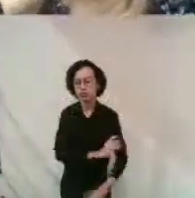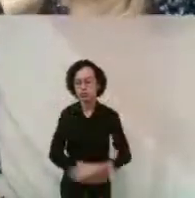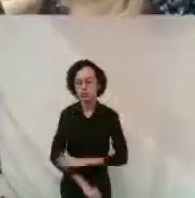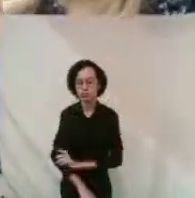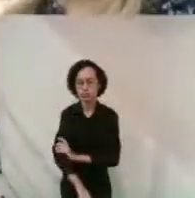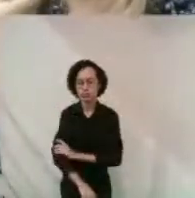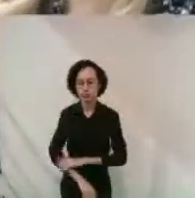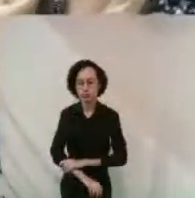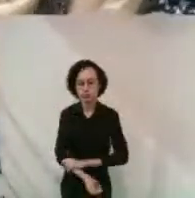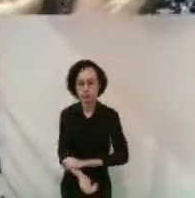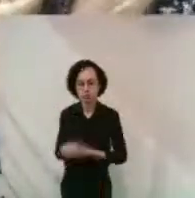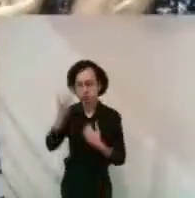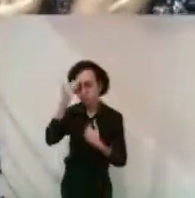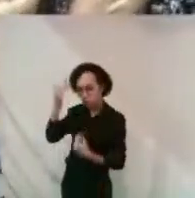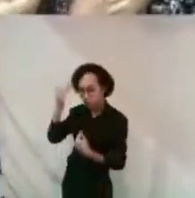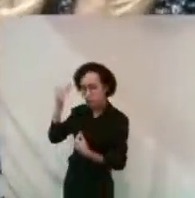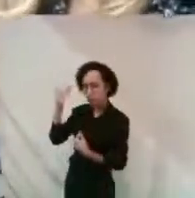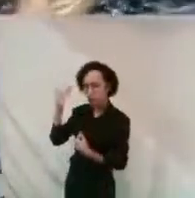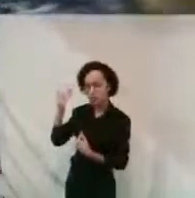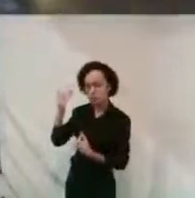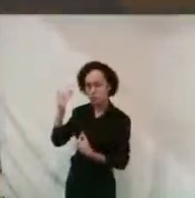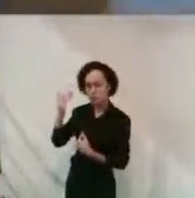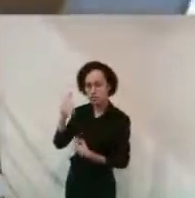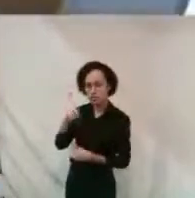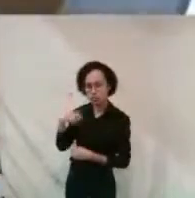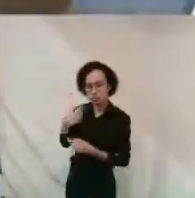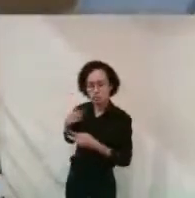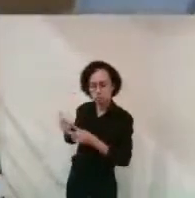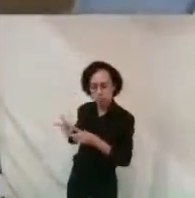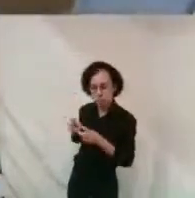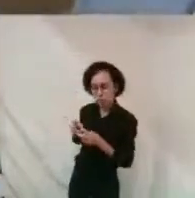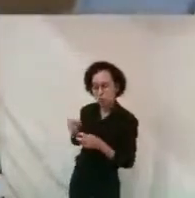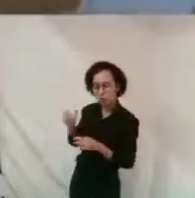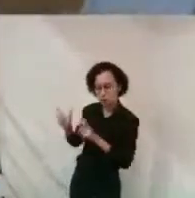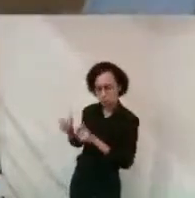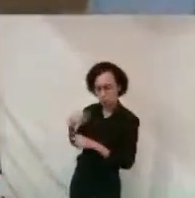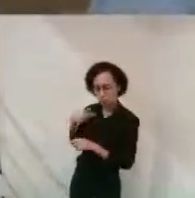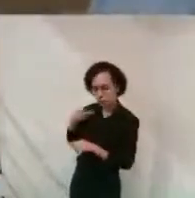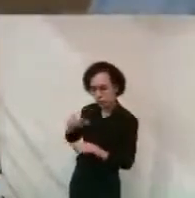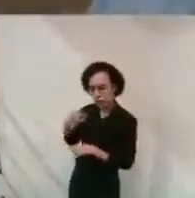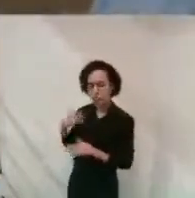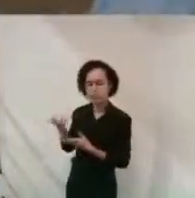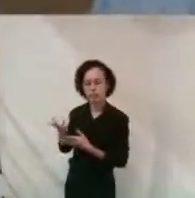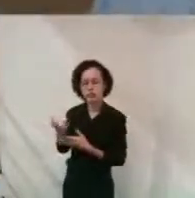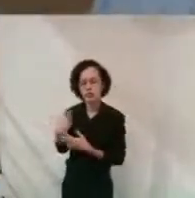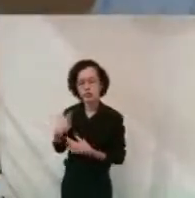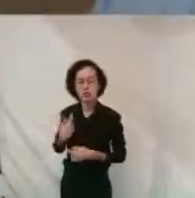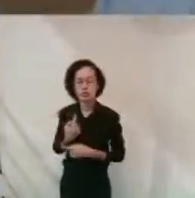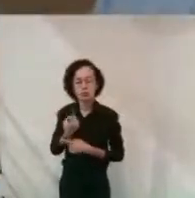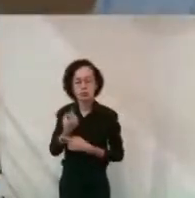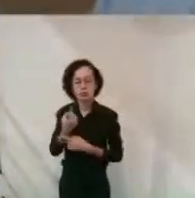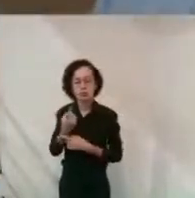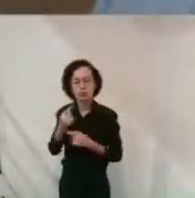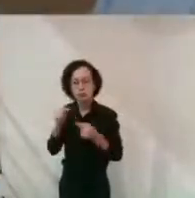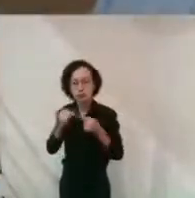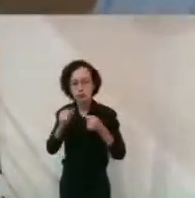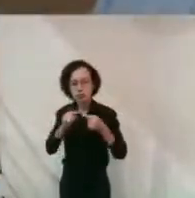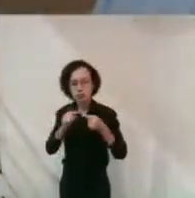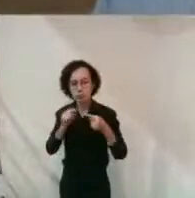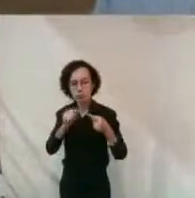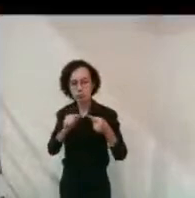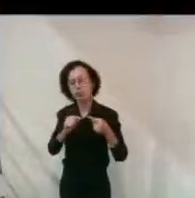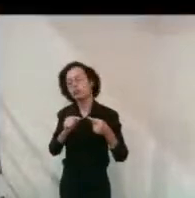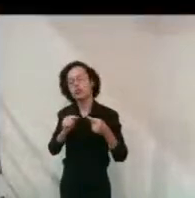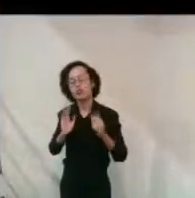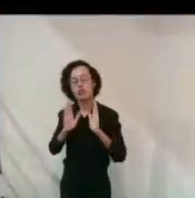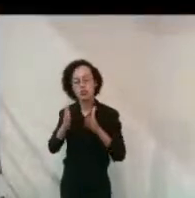Muito obrigada, doutor Tiago. Com sua fala, a gente percebe quão técnica é essa questão. Isso é apenas um ponto que o doutor Tiago trouxe, que é um